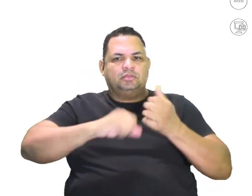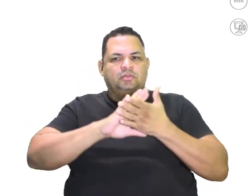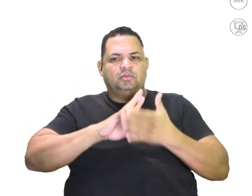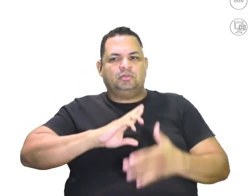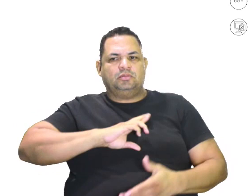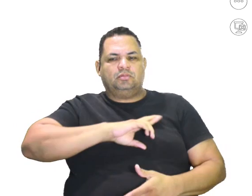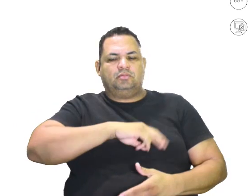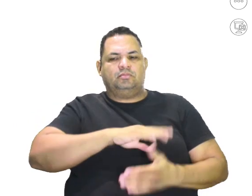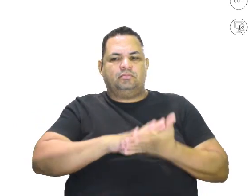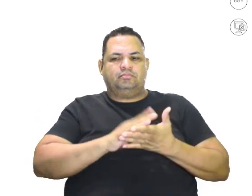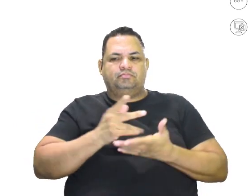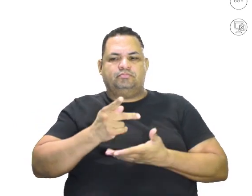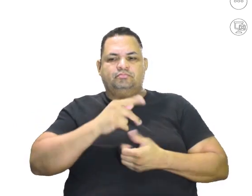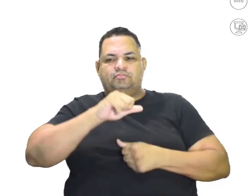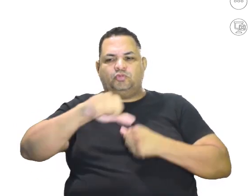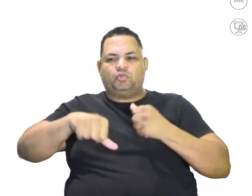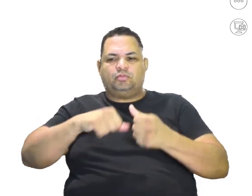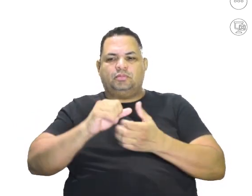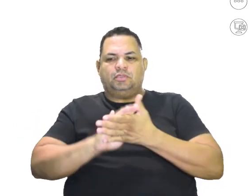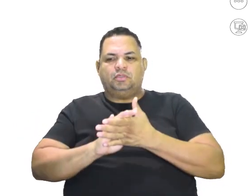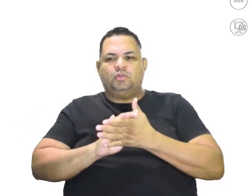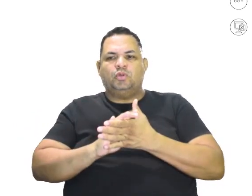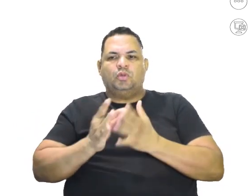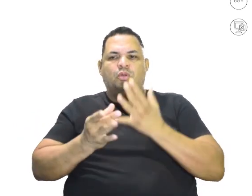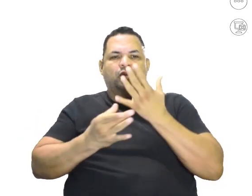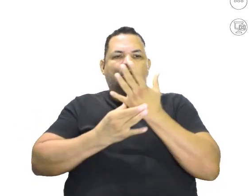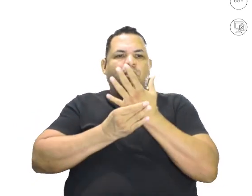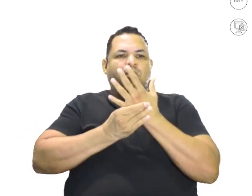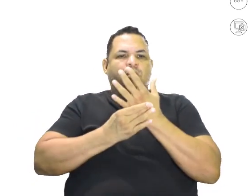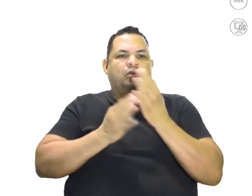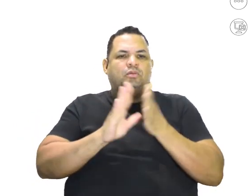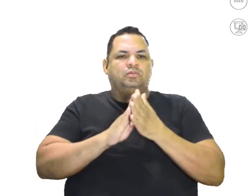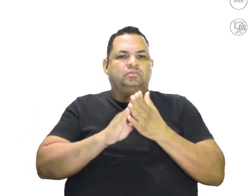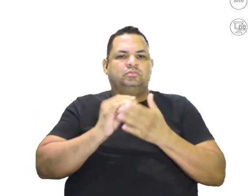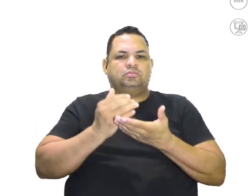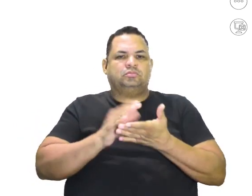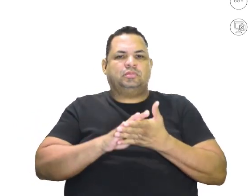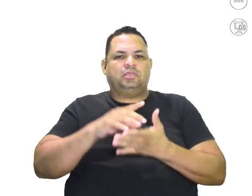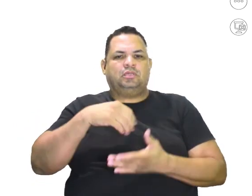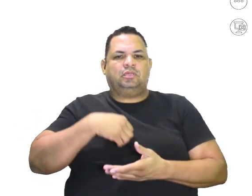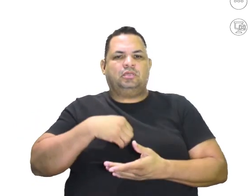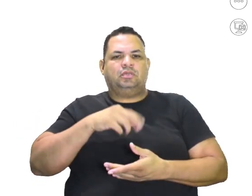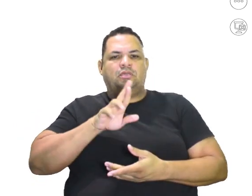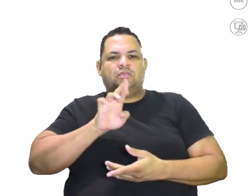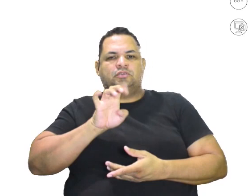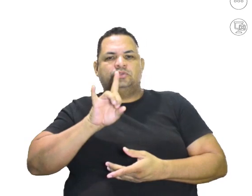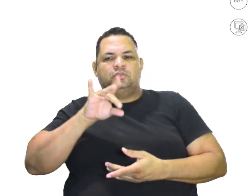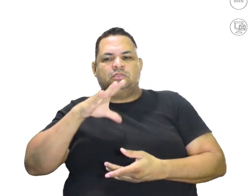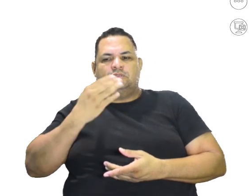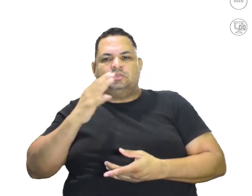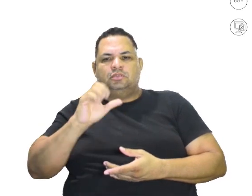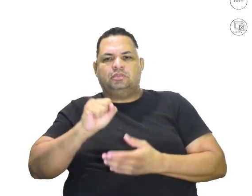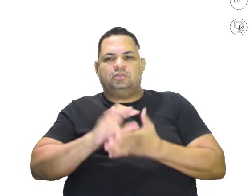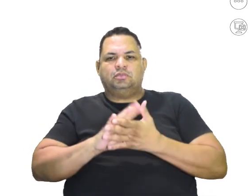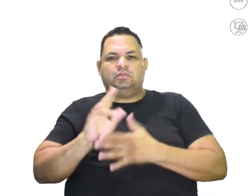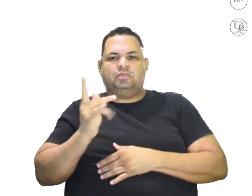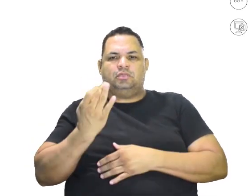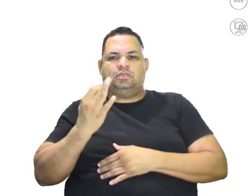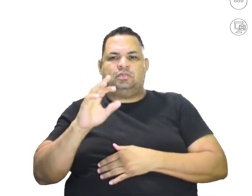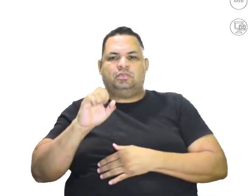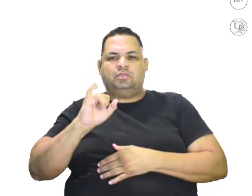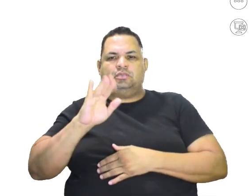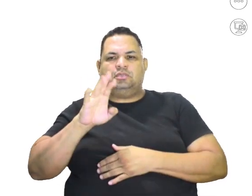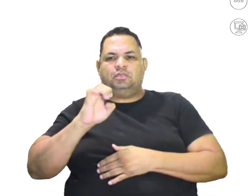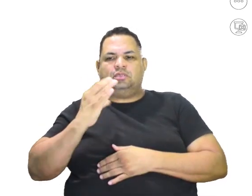romantismo para o realismo. São considerados romances de transição Ressurreição, Helena